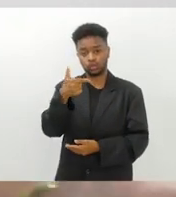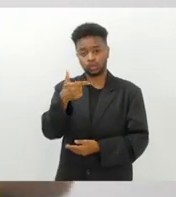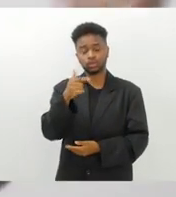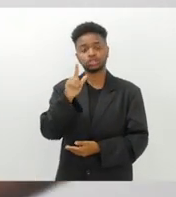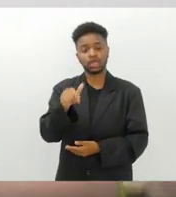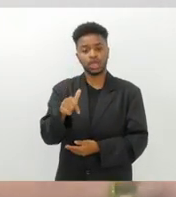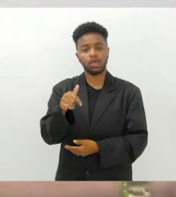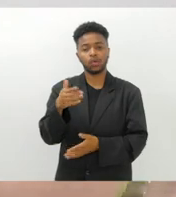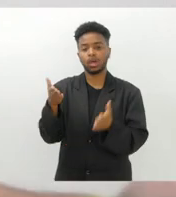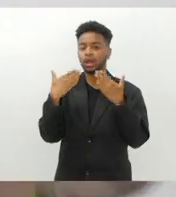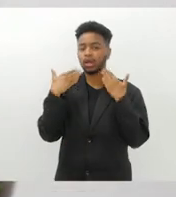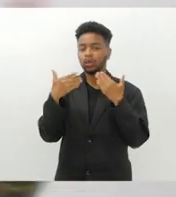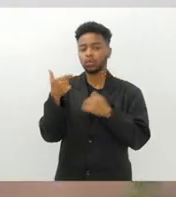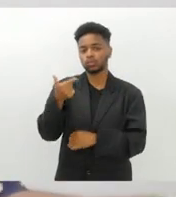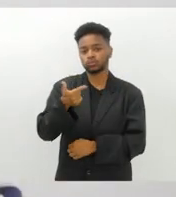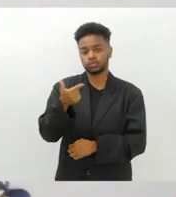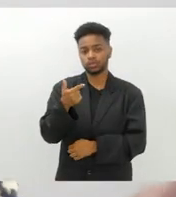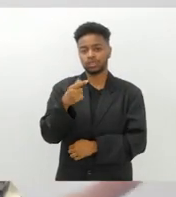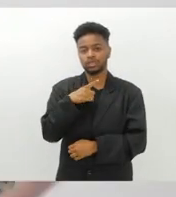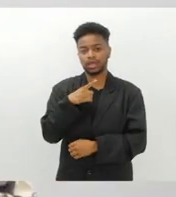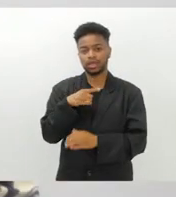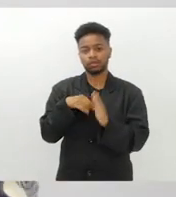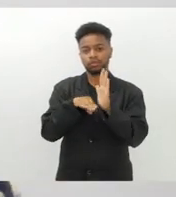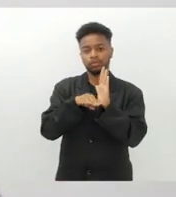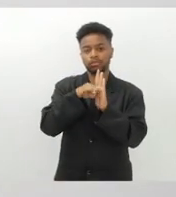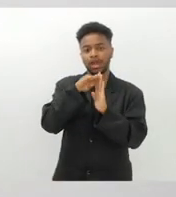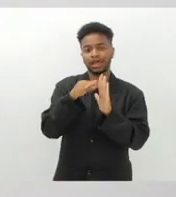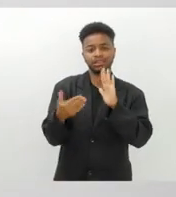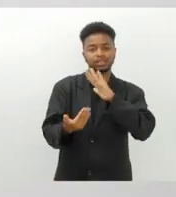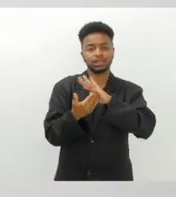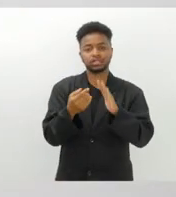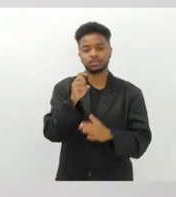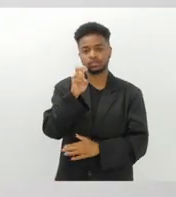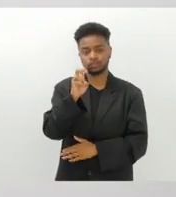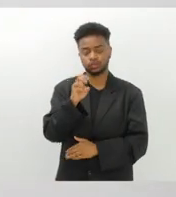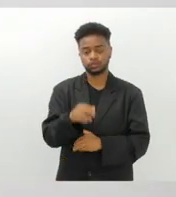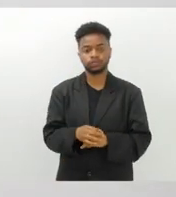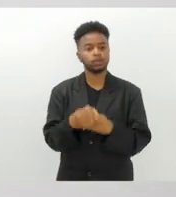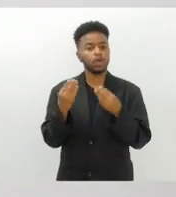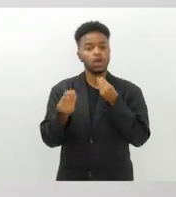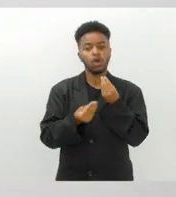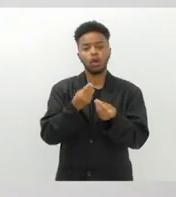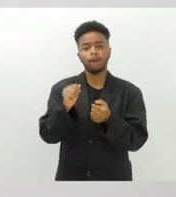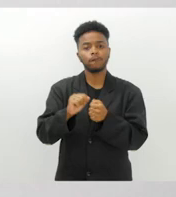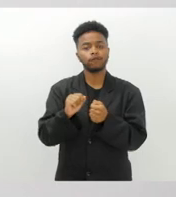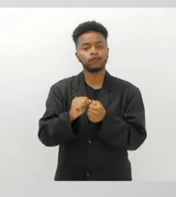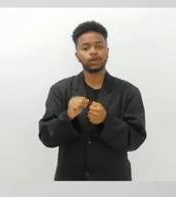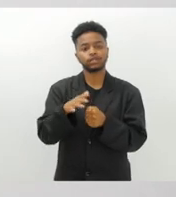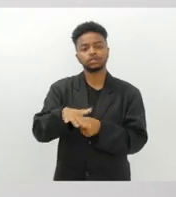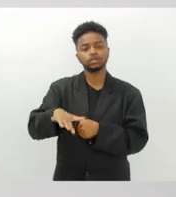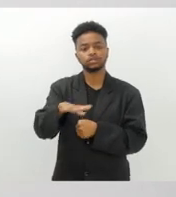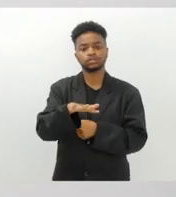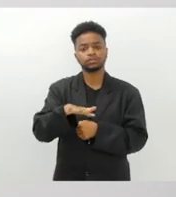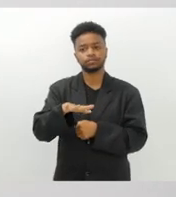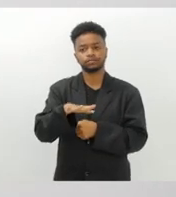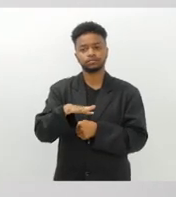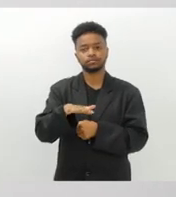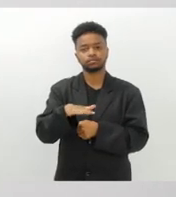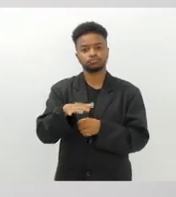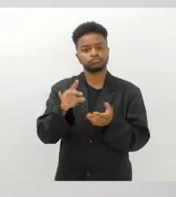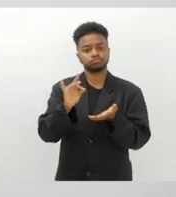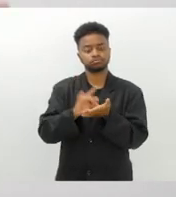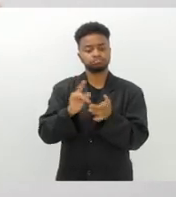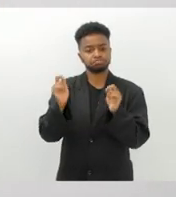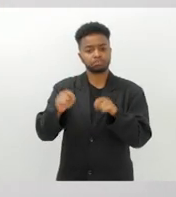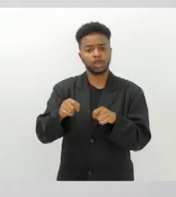nível 2, numa escala de 1 a 5. Então, como é que a gente faz com que os nossos barracões, deputado, sejam lugares